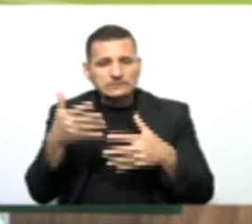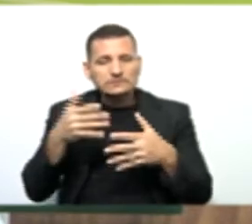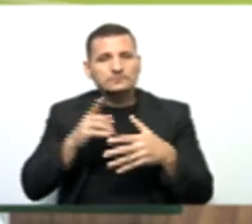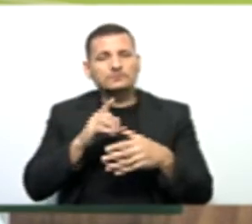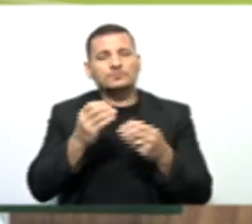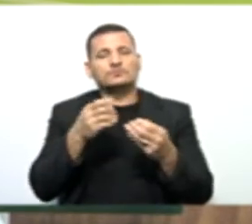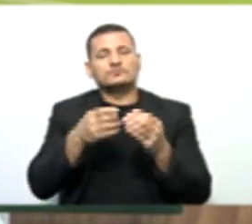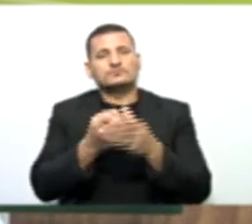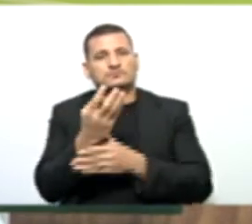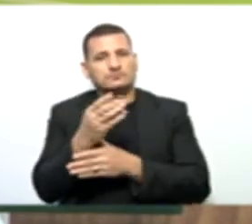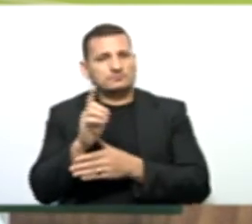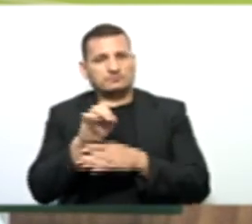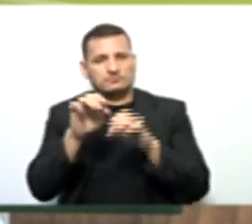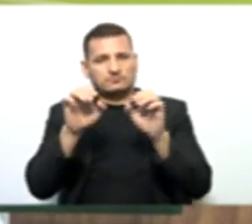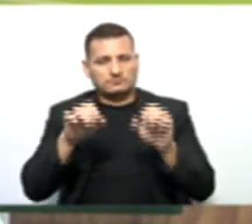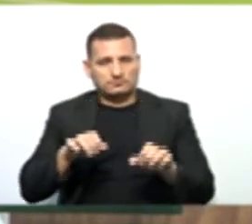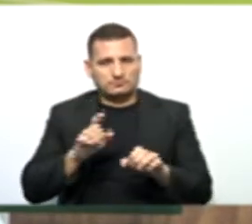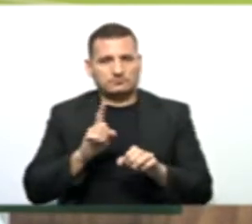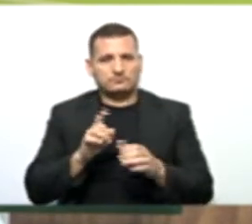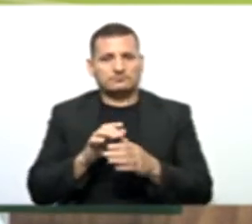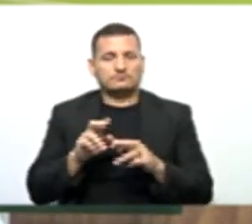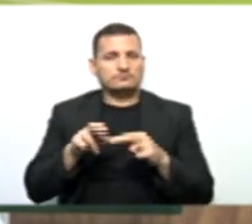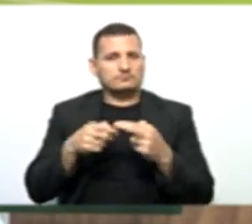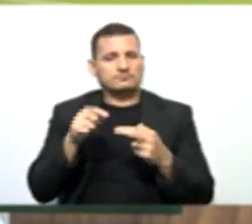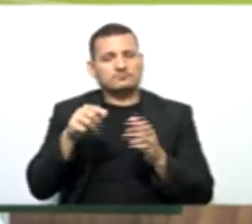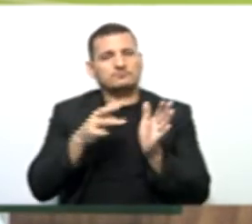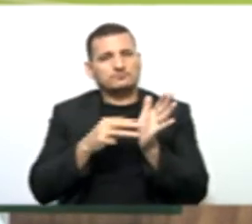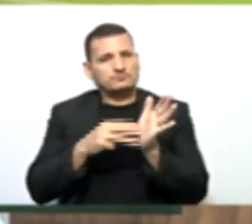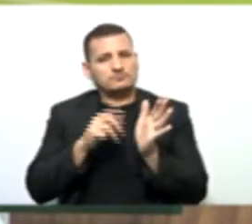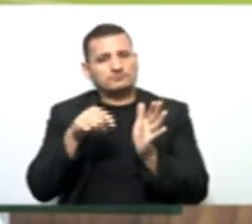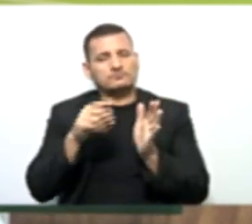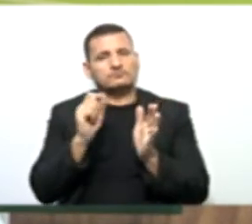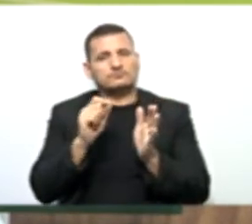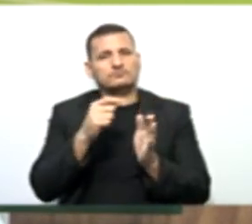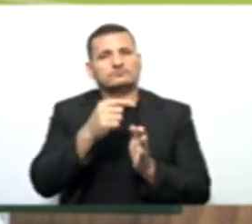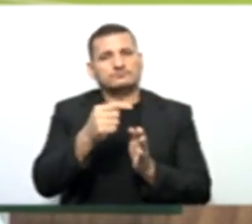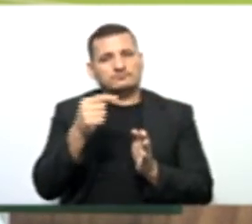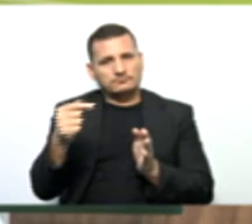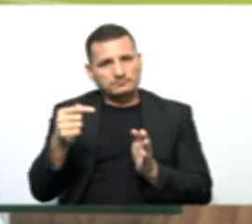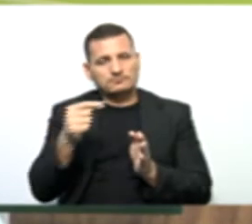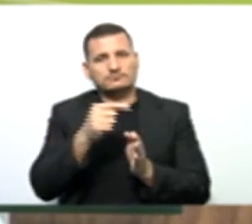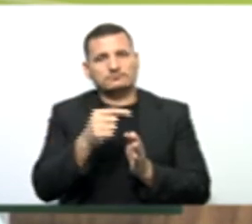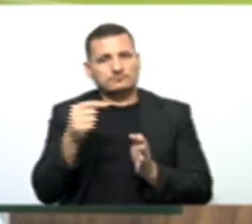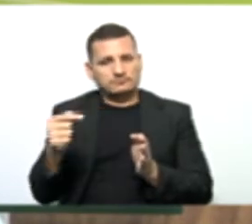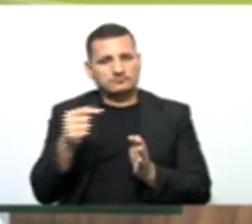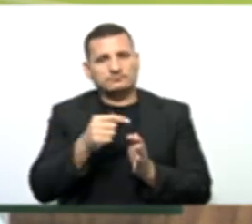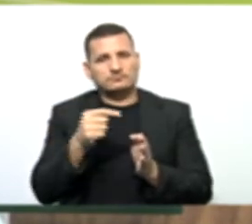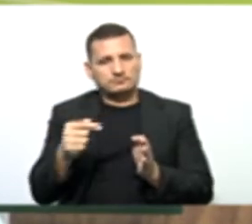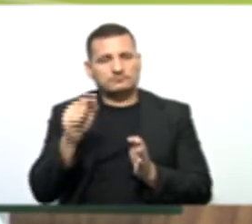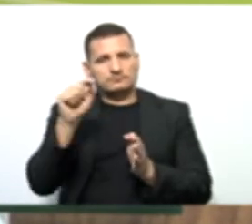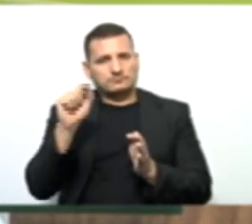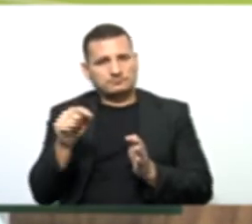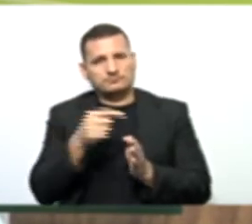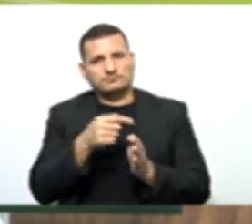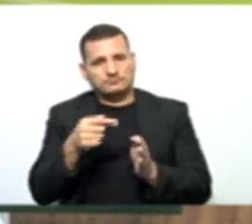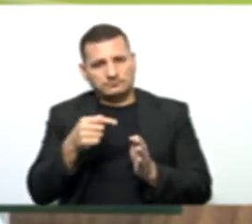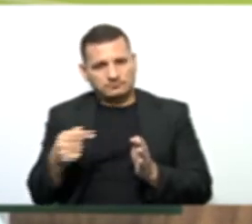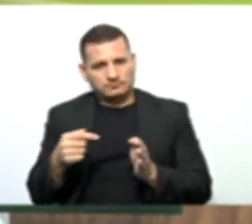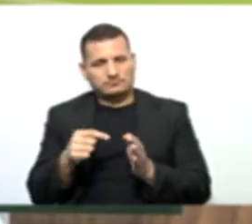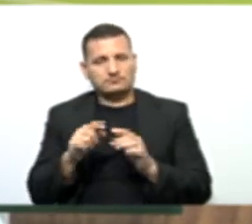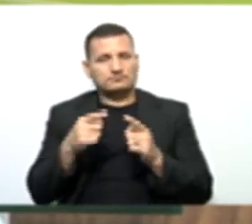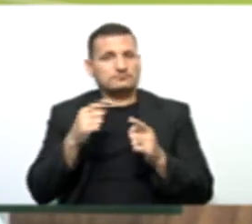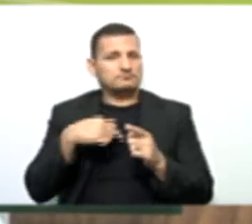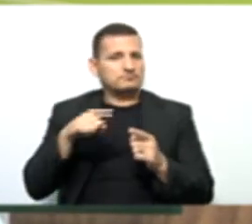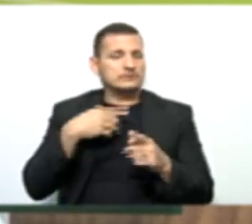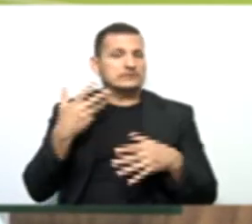é implementado na linguagem. Por isso, esses métodos assim, underline, underline, init, underline, underline. Mas não